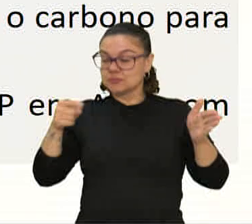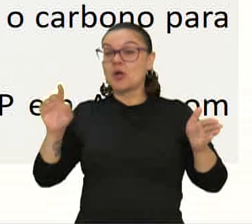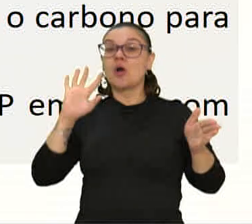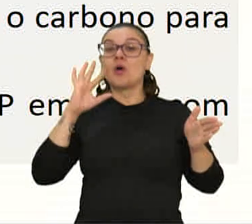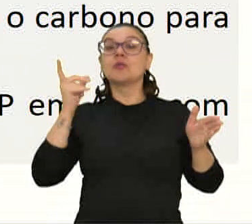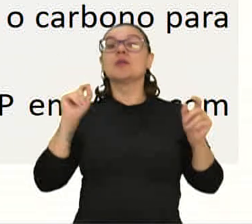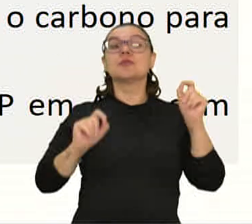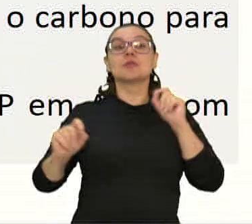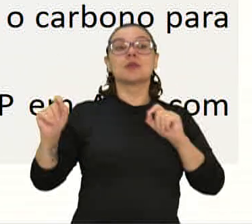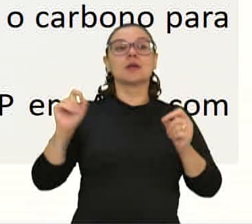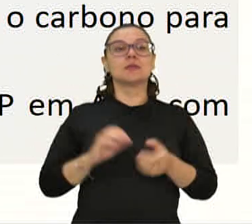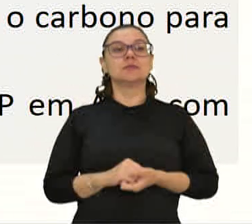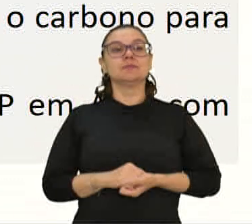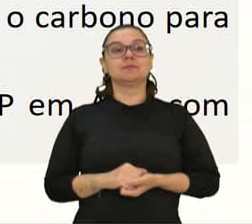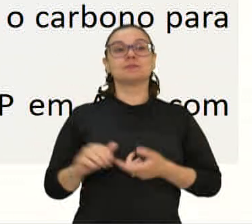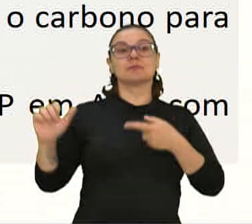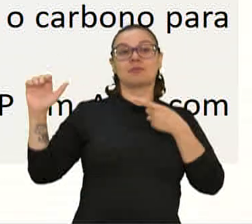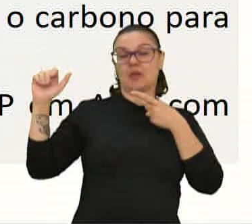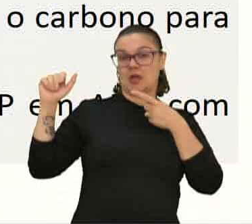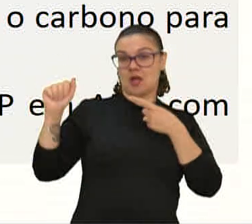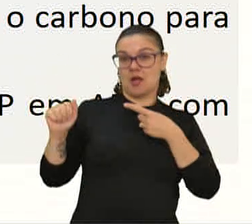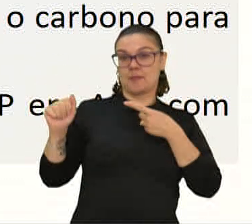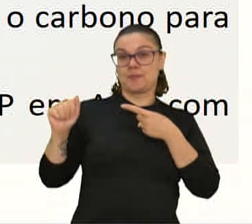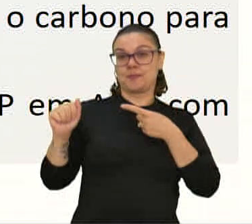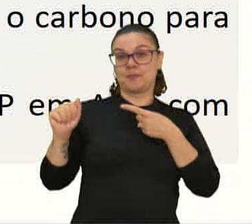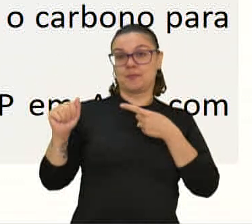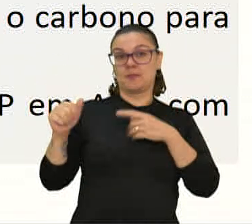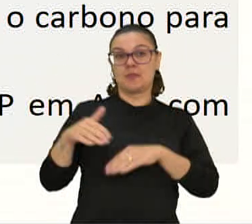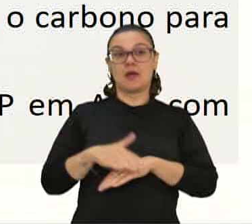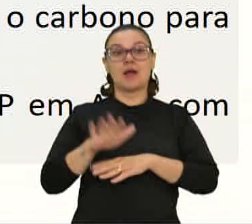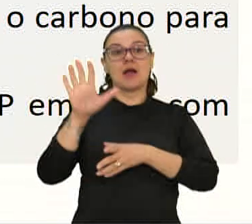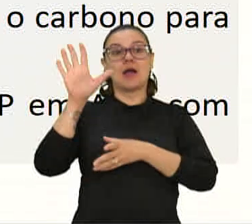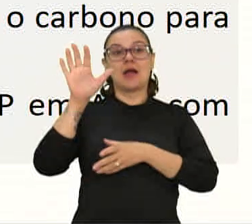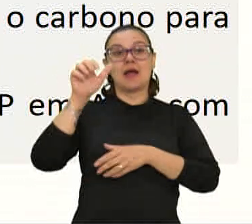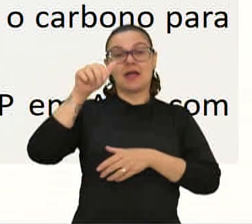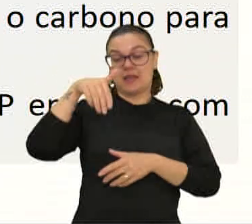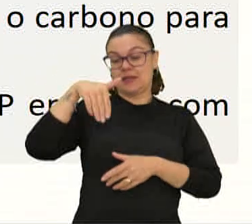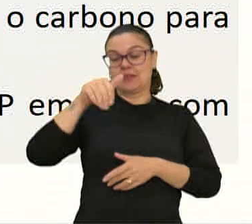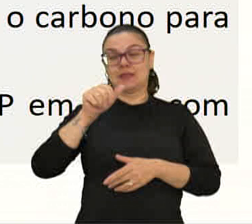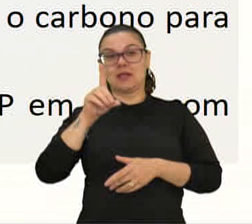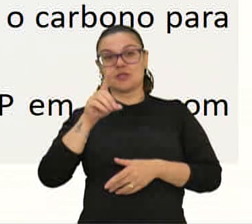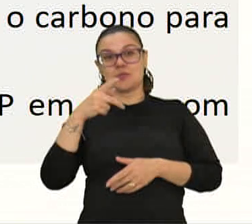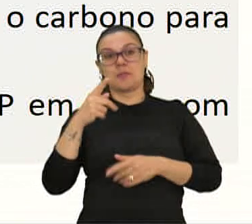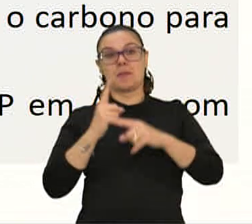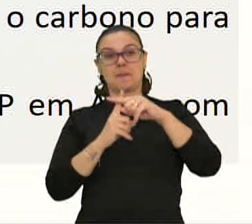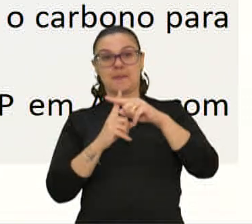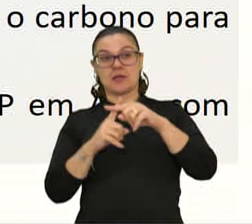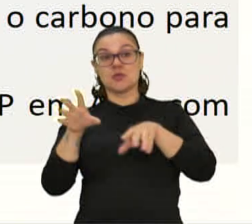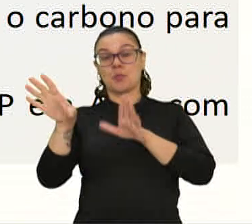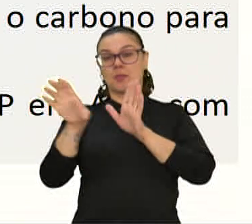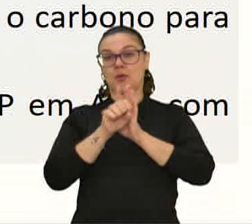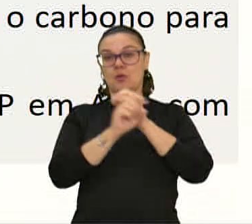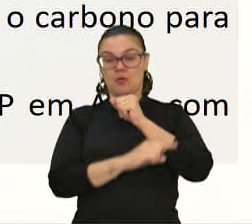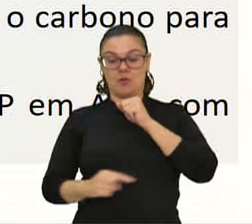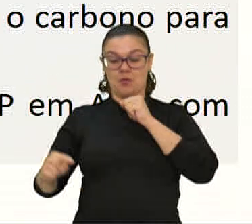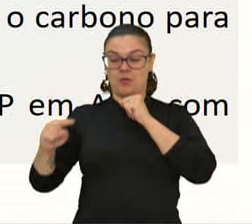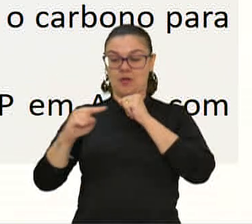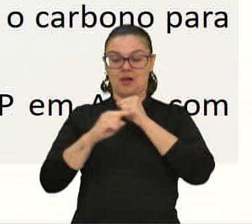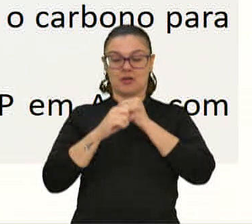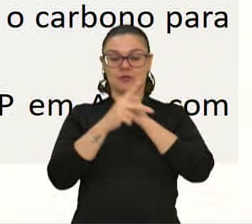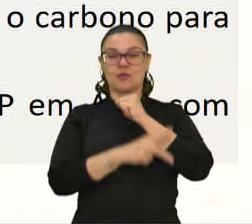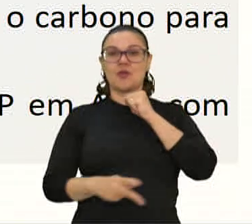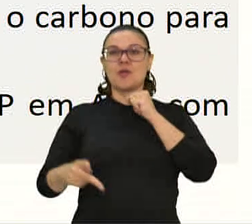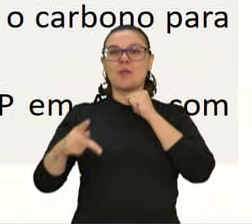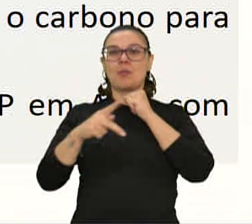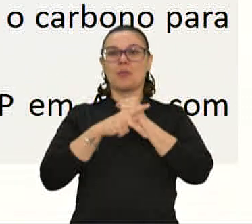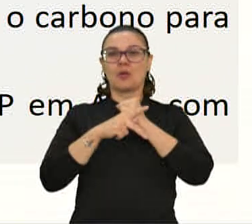ocorre formação de quantidades elevadas do aceptor NADP+, a partir da captura de elétrons e prótons,